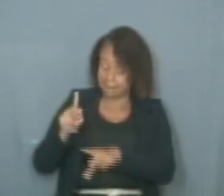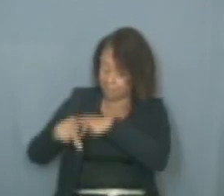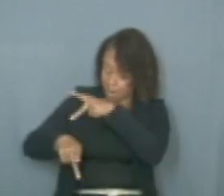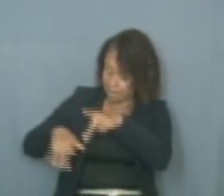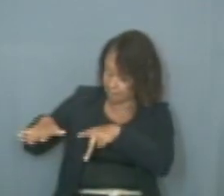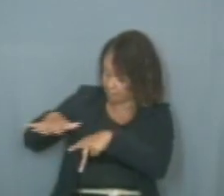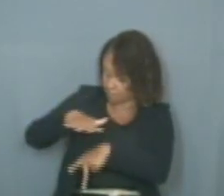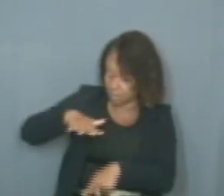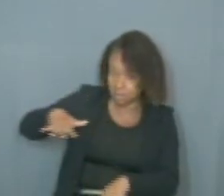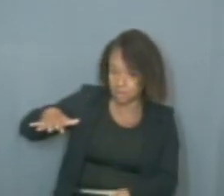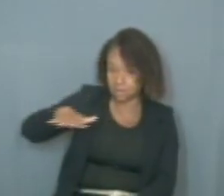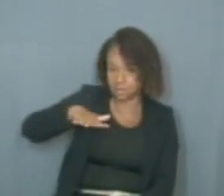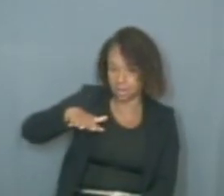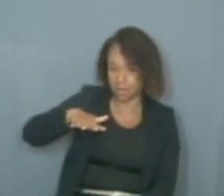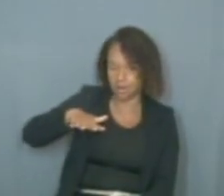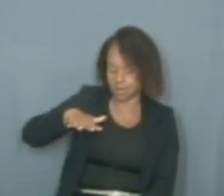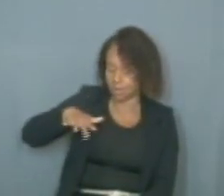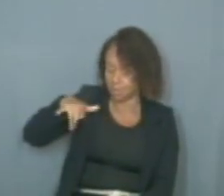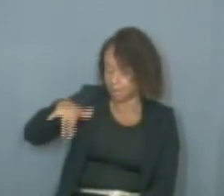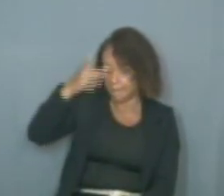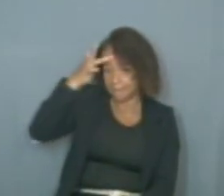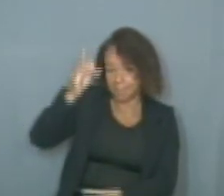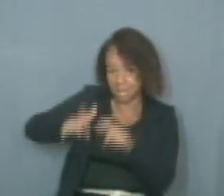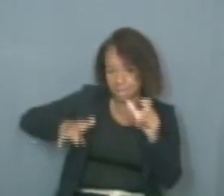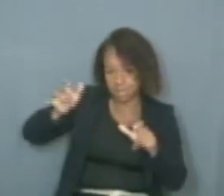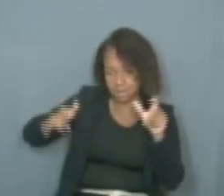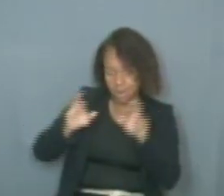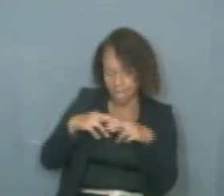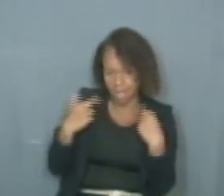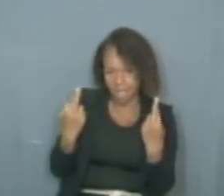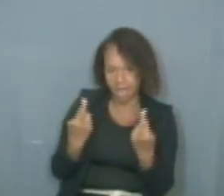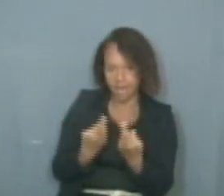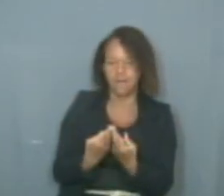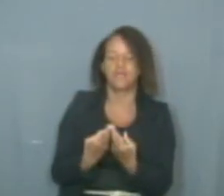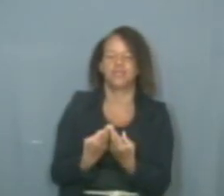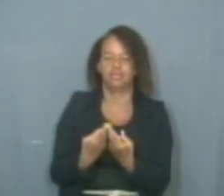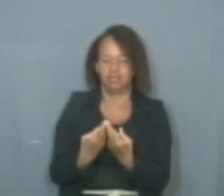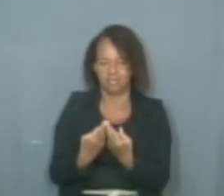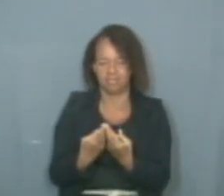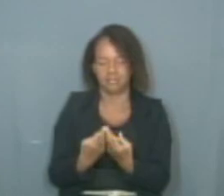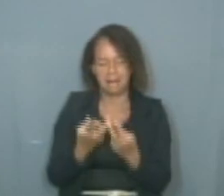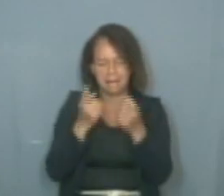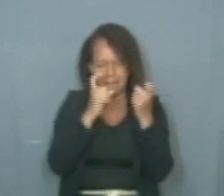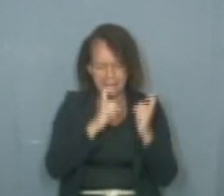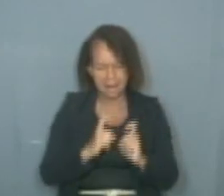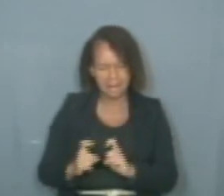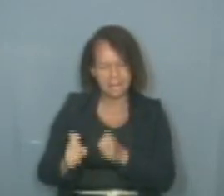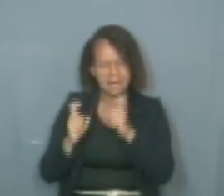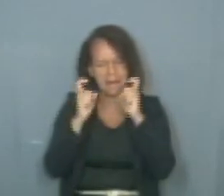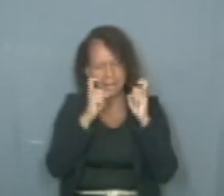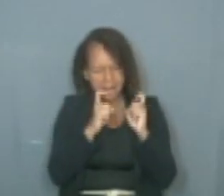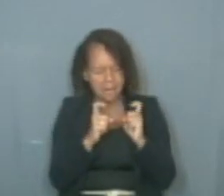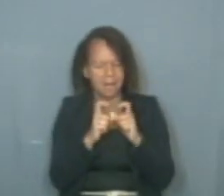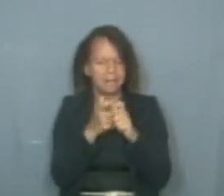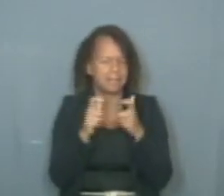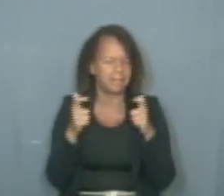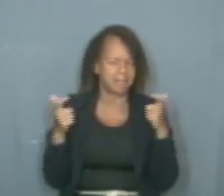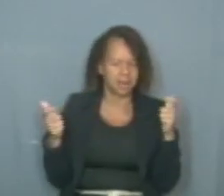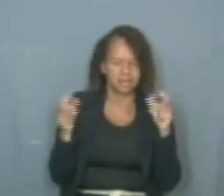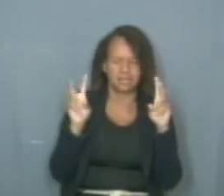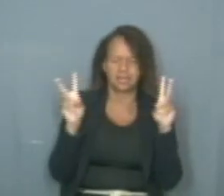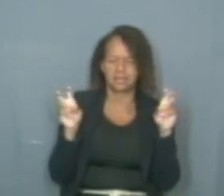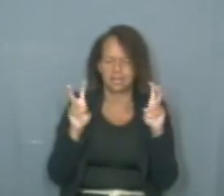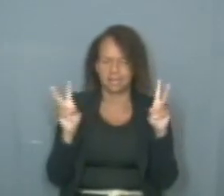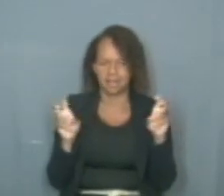população, quando as pessoas se reúnem para discutirem grandes